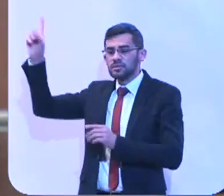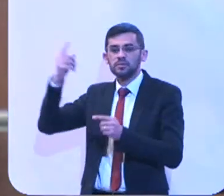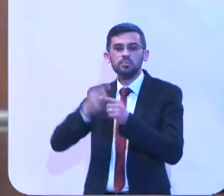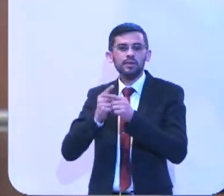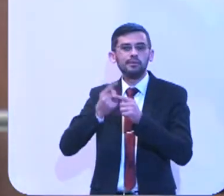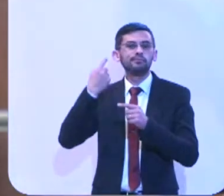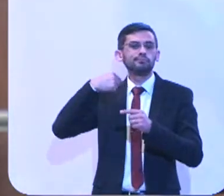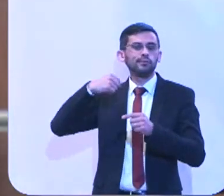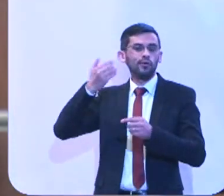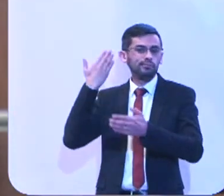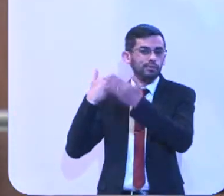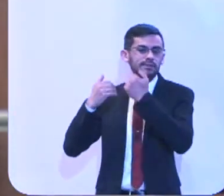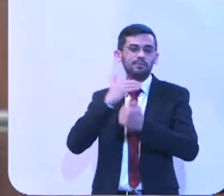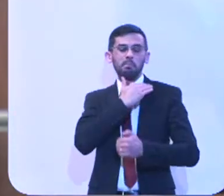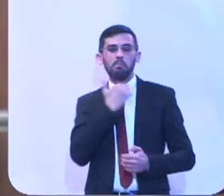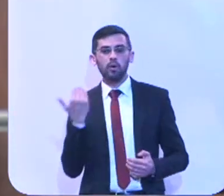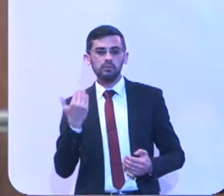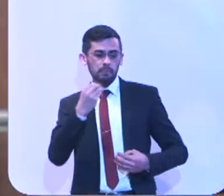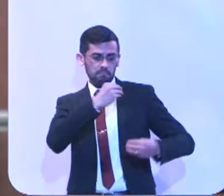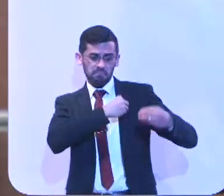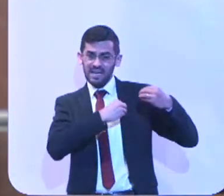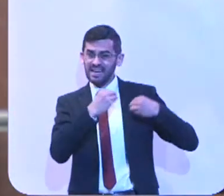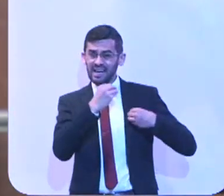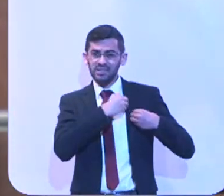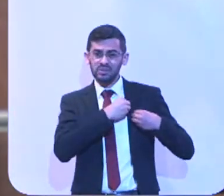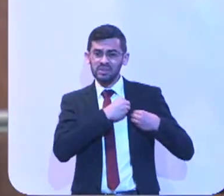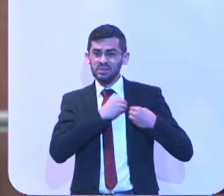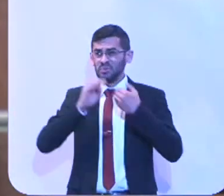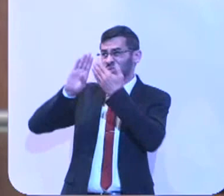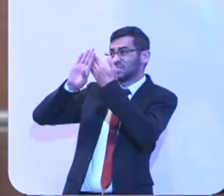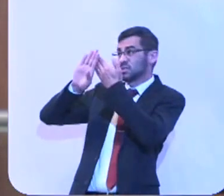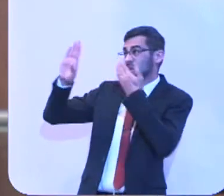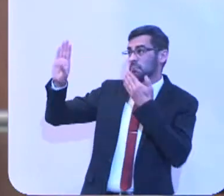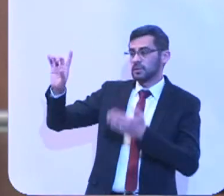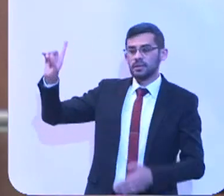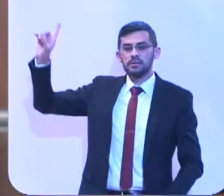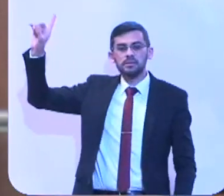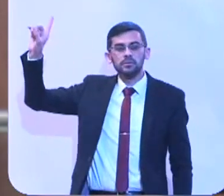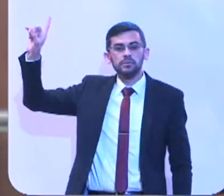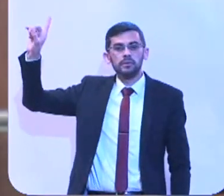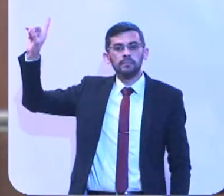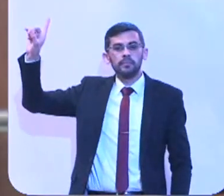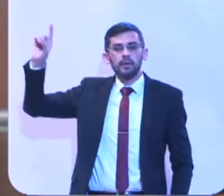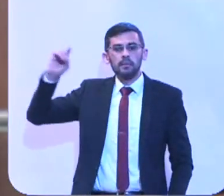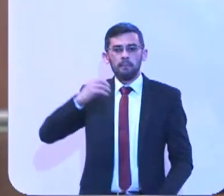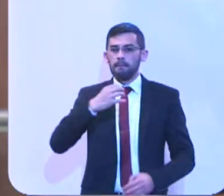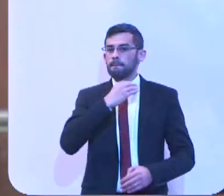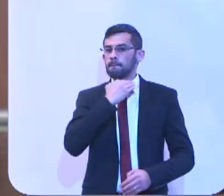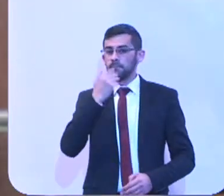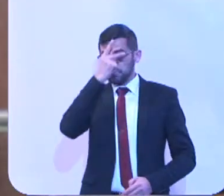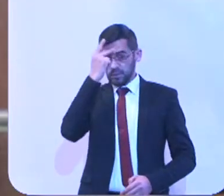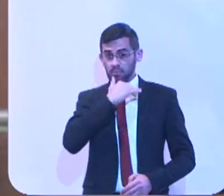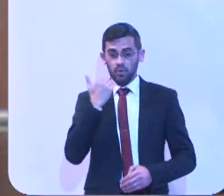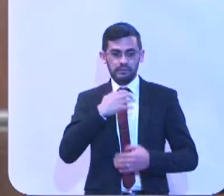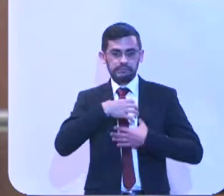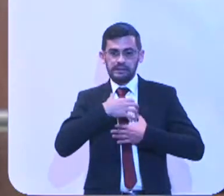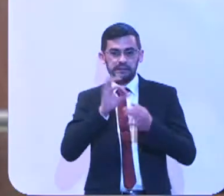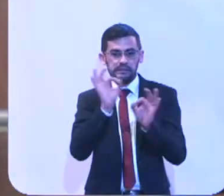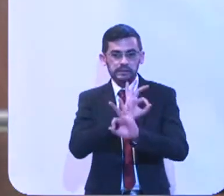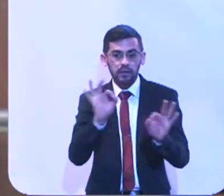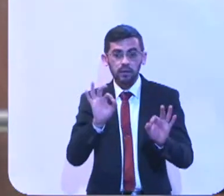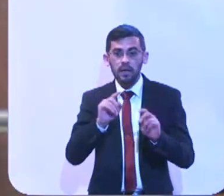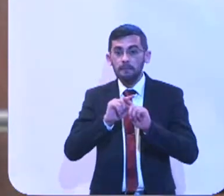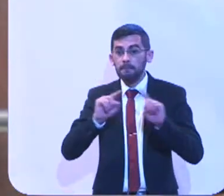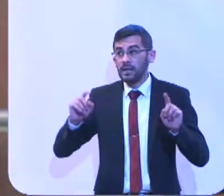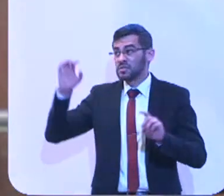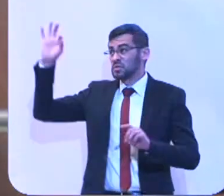estávamos mortos. O pecado, ele nos sentencia à morte. E morto não sente. Mas quando o